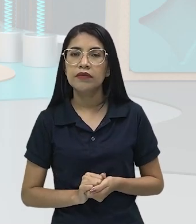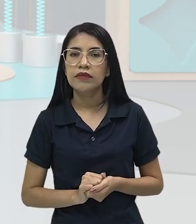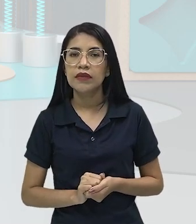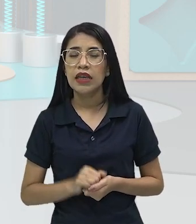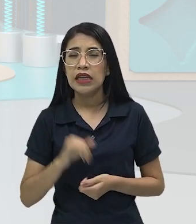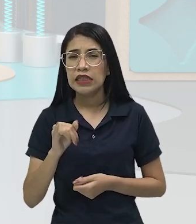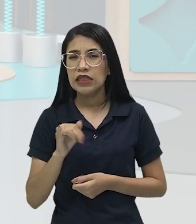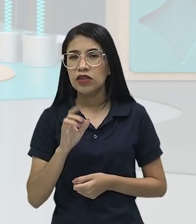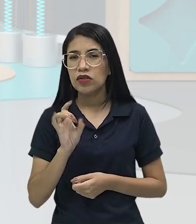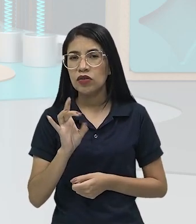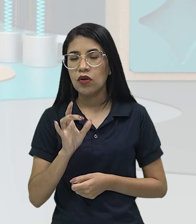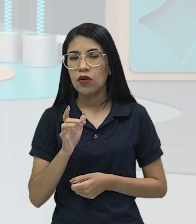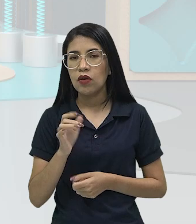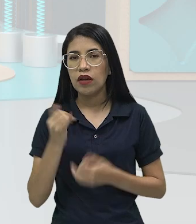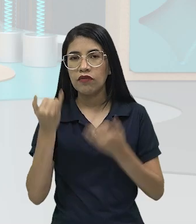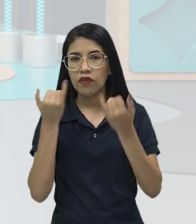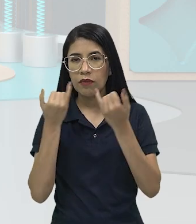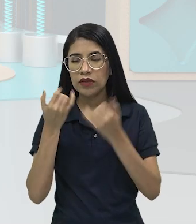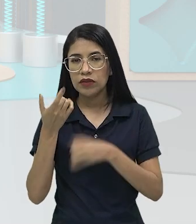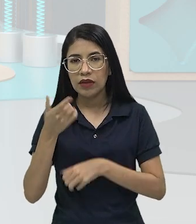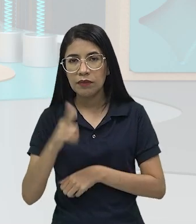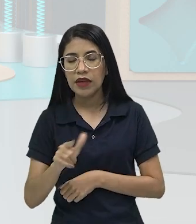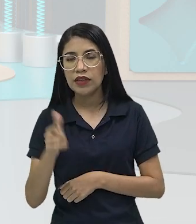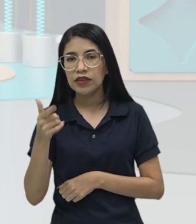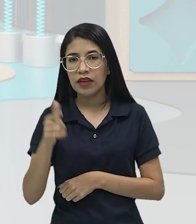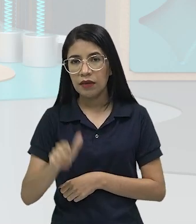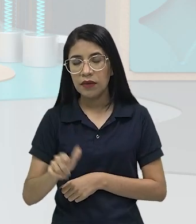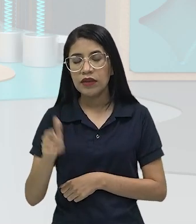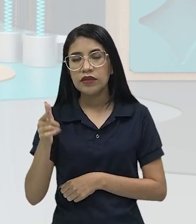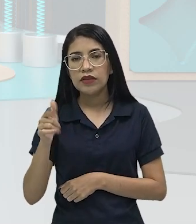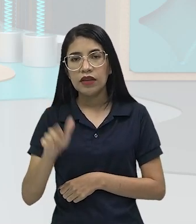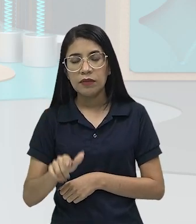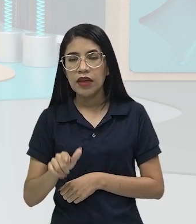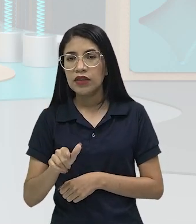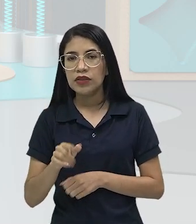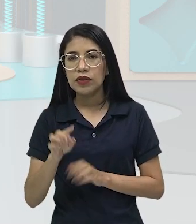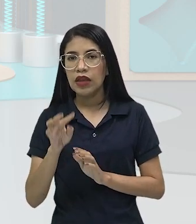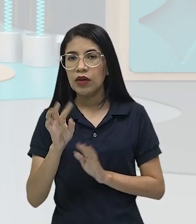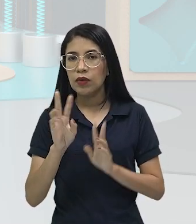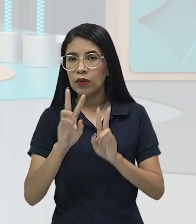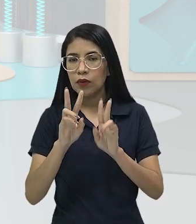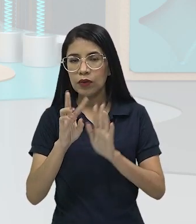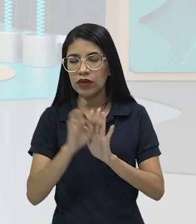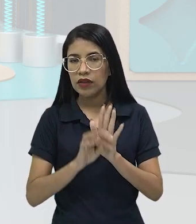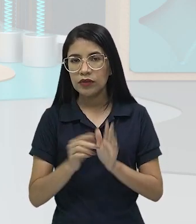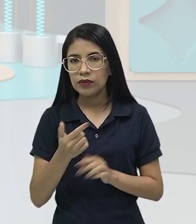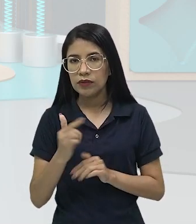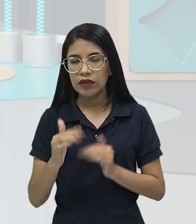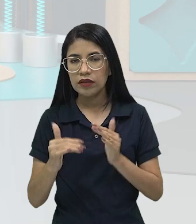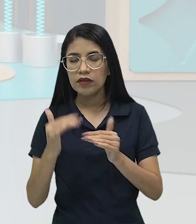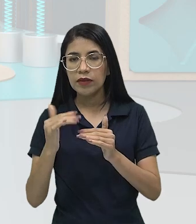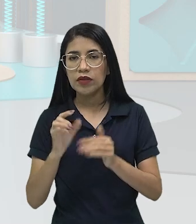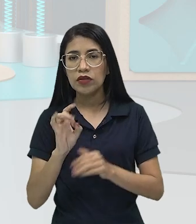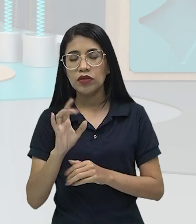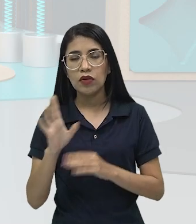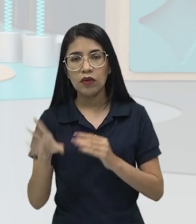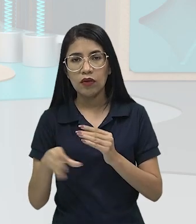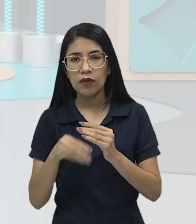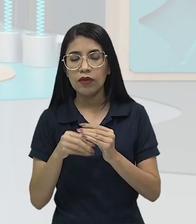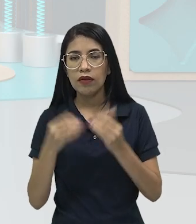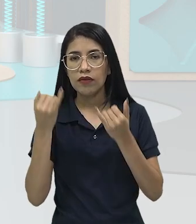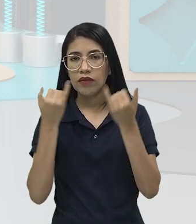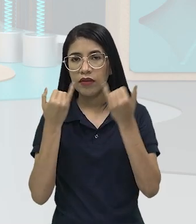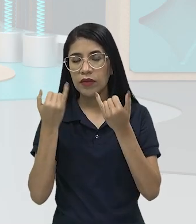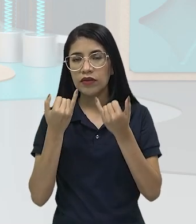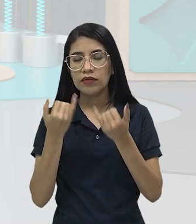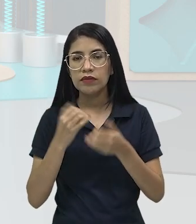Se você só fica repetindo uma ideia o tempo todo, o seu texto não está progredindo. Ele está apenas acrescentando